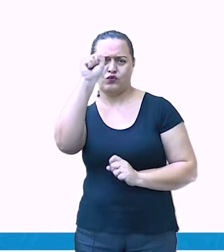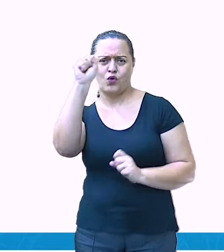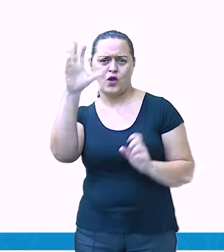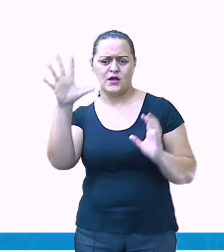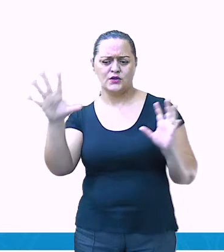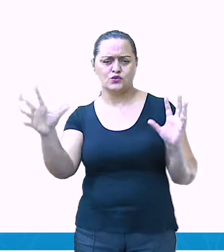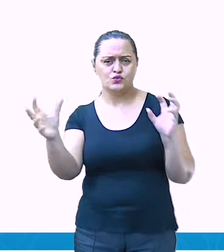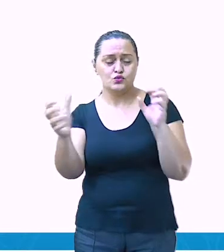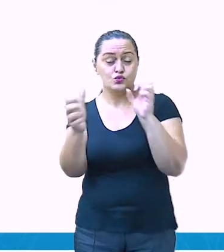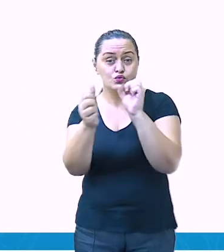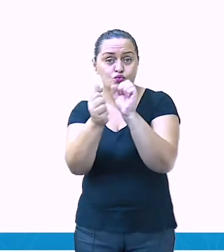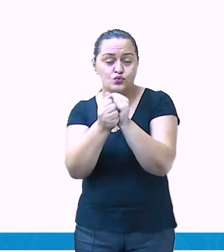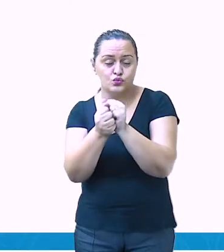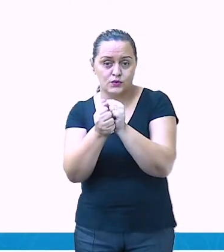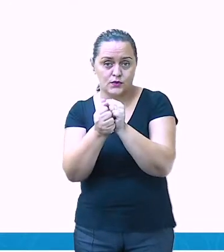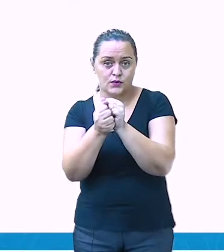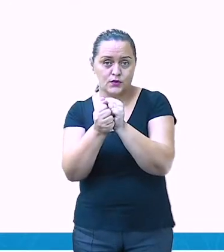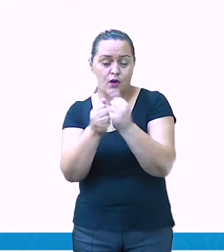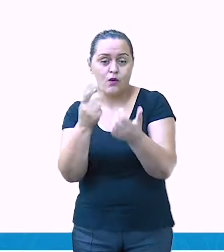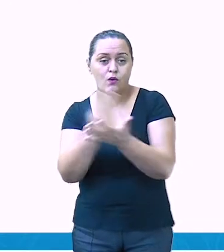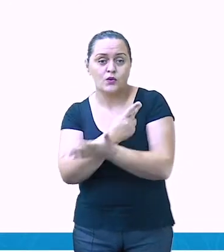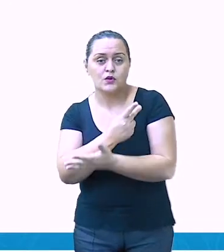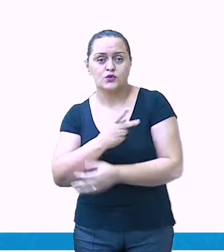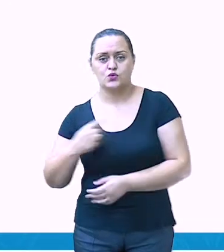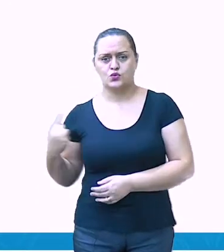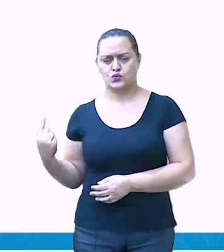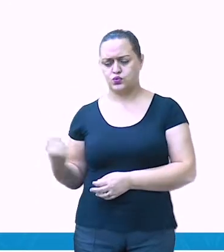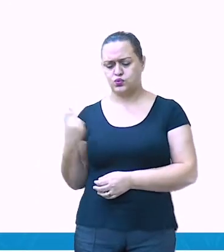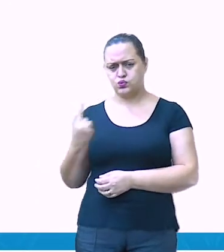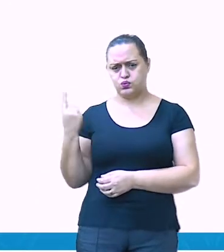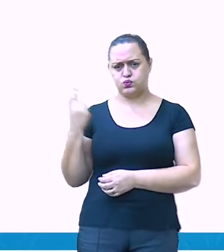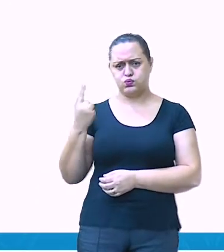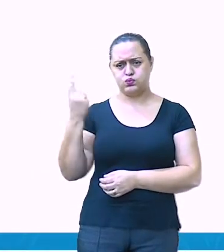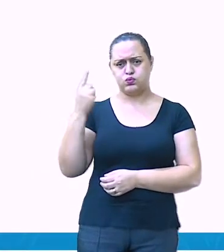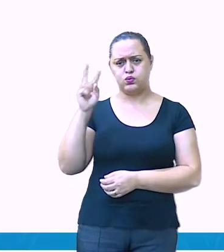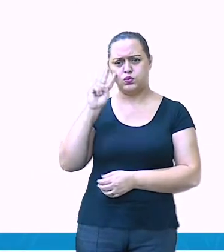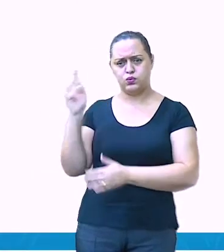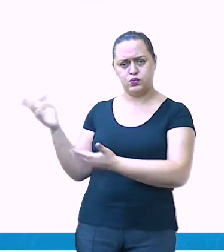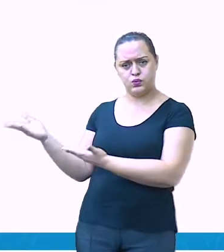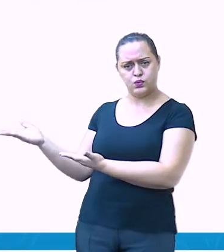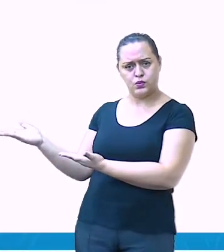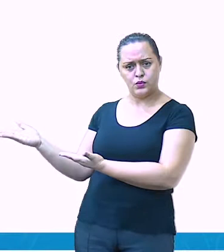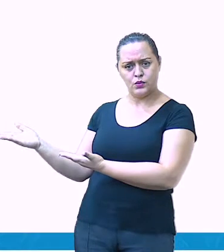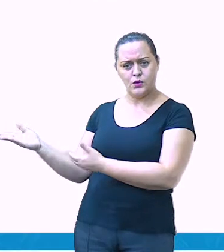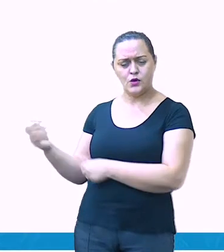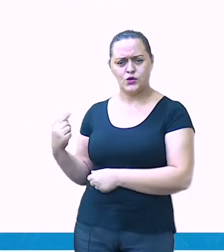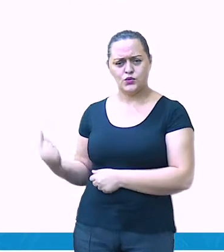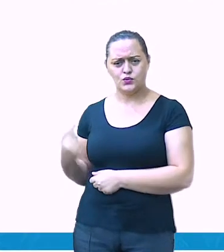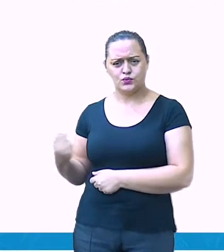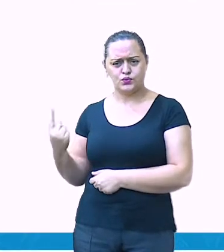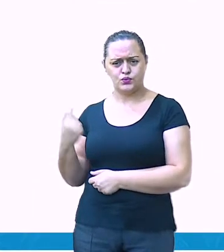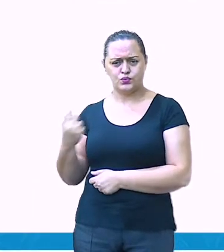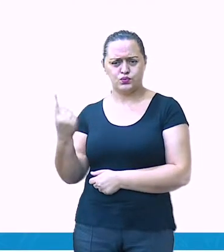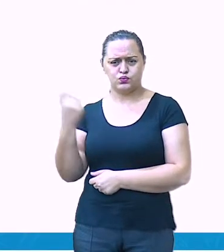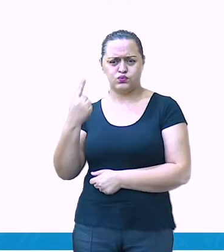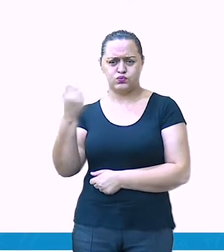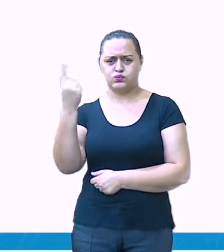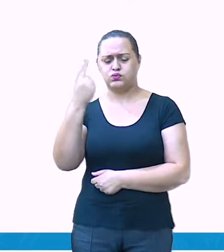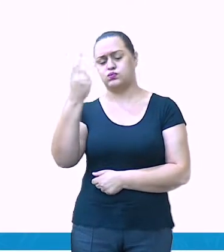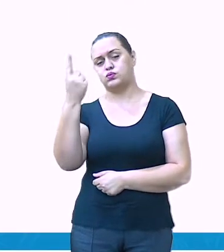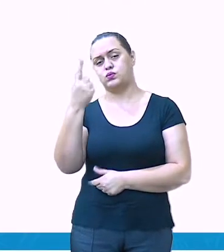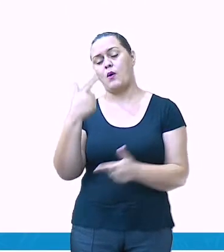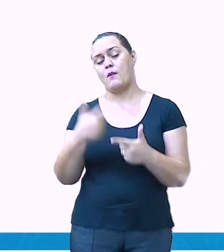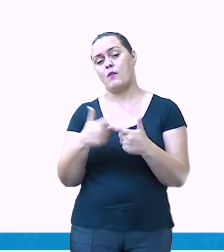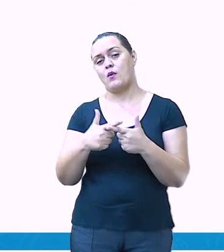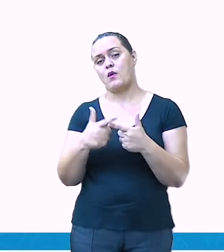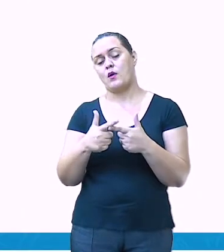então nós vamos ter aí furacões, tornados, que são grandes massas de ar